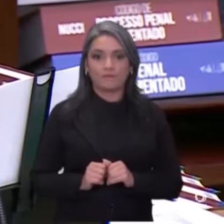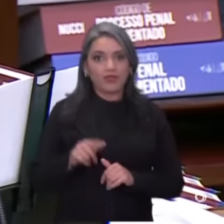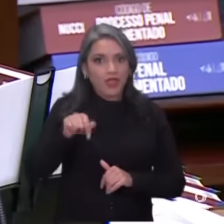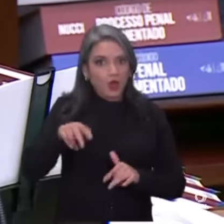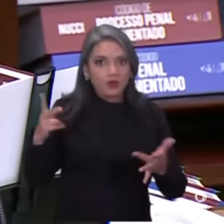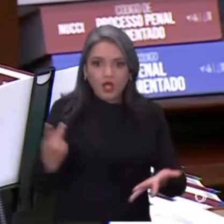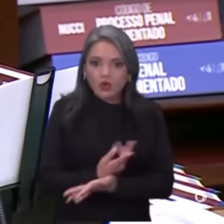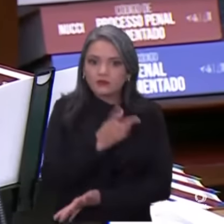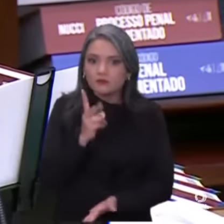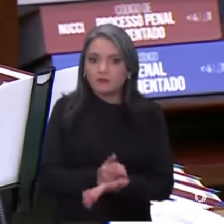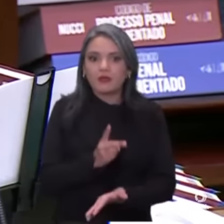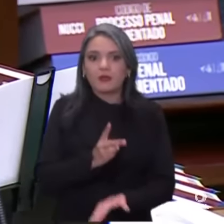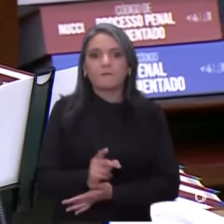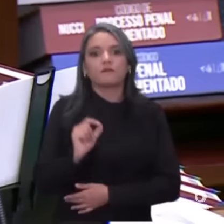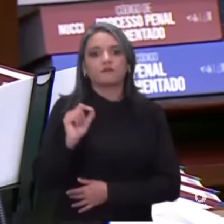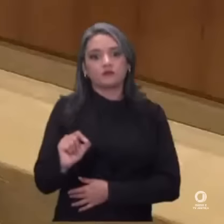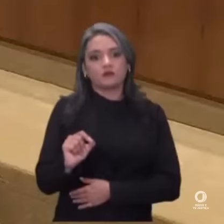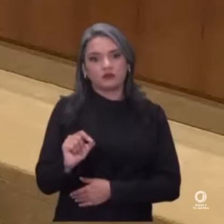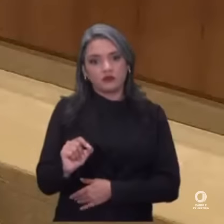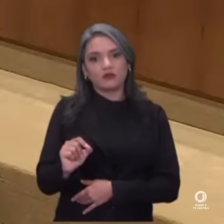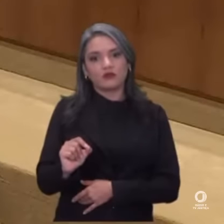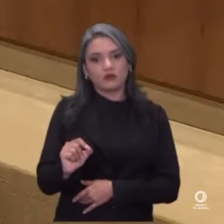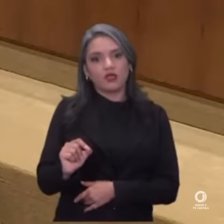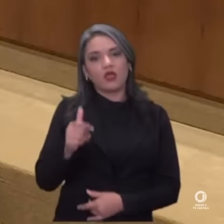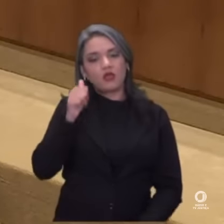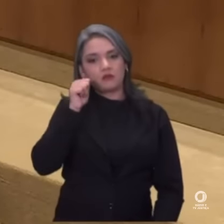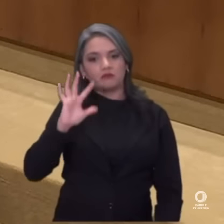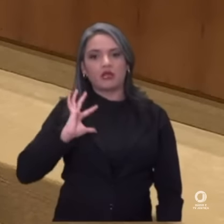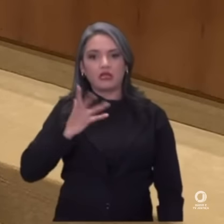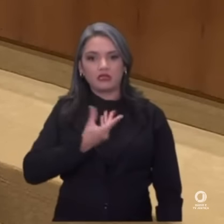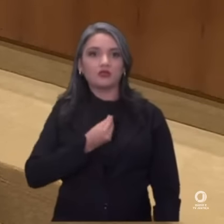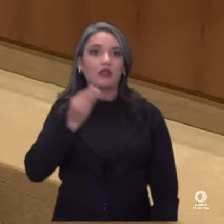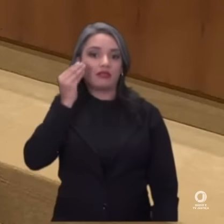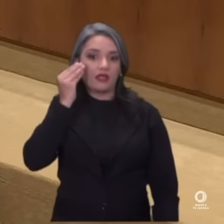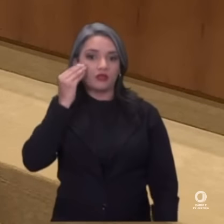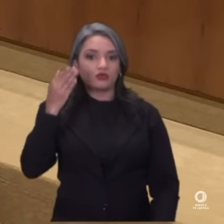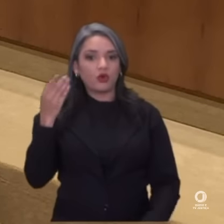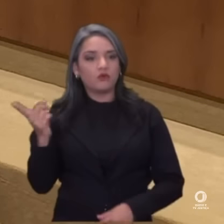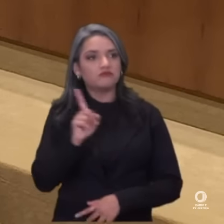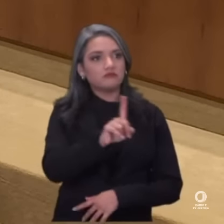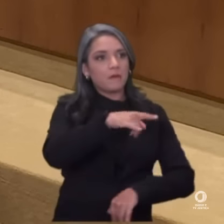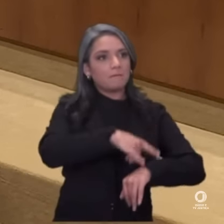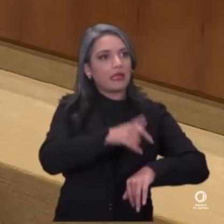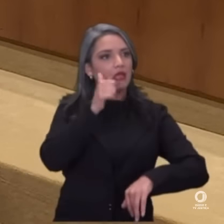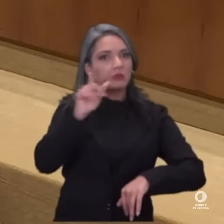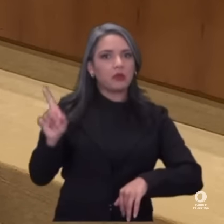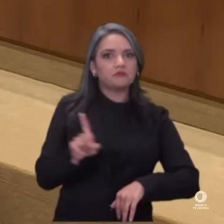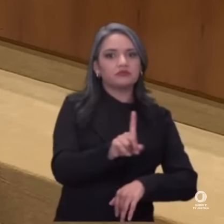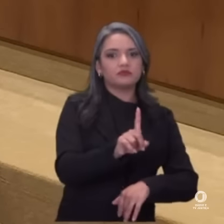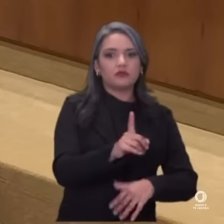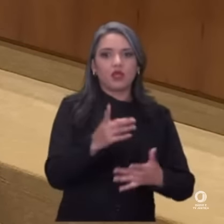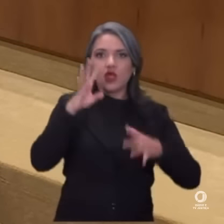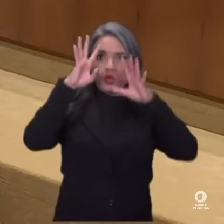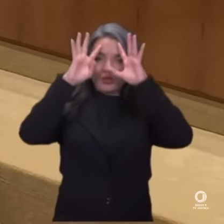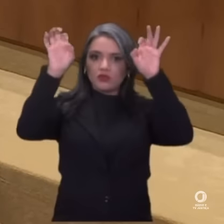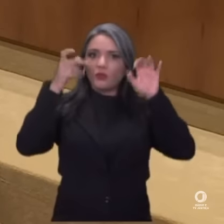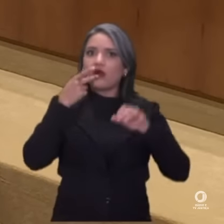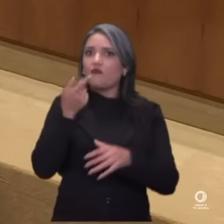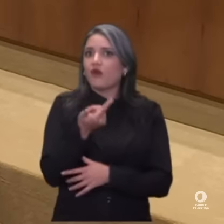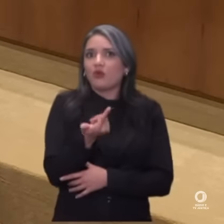que um cidadão transgênero tentou ingressar no banheiro feminino e o tribunal disse que não houve prova